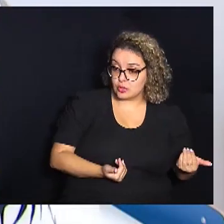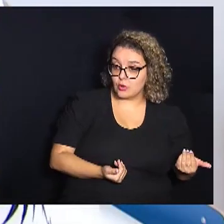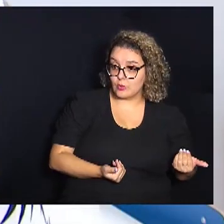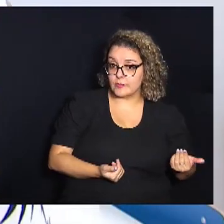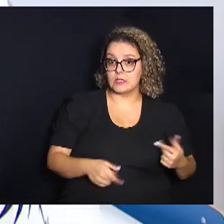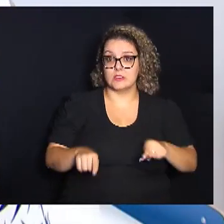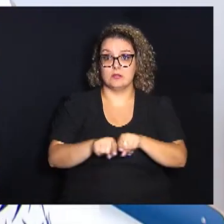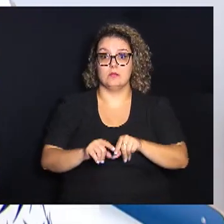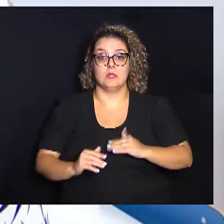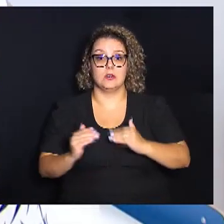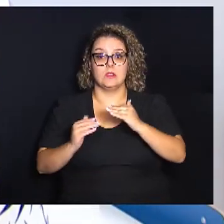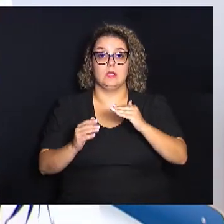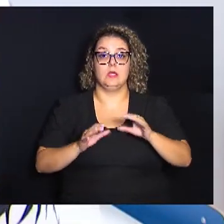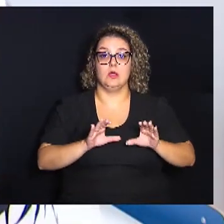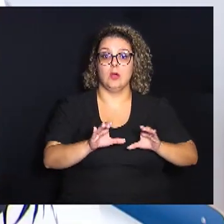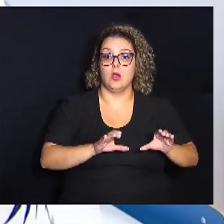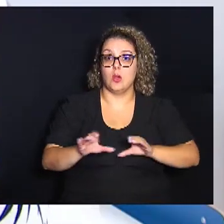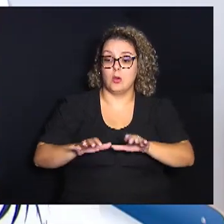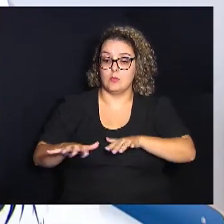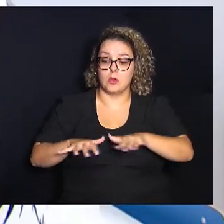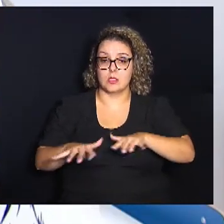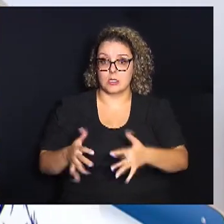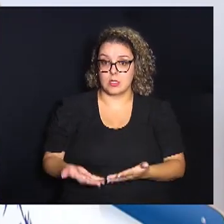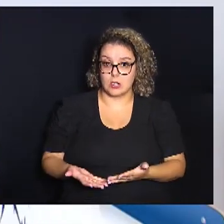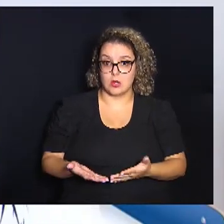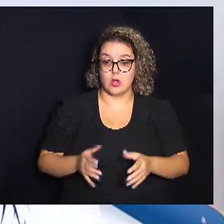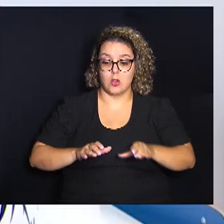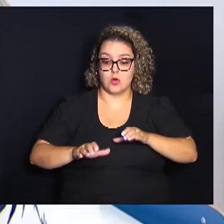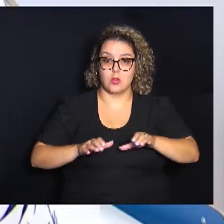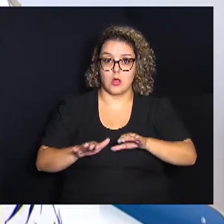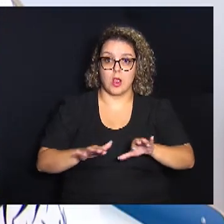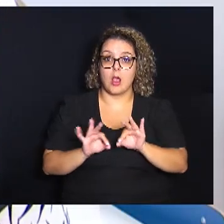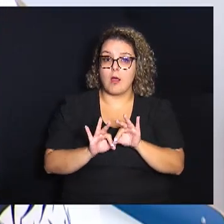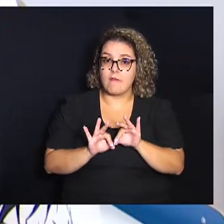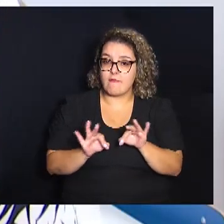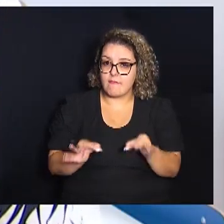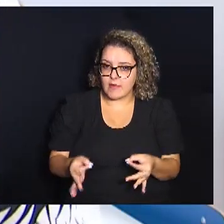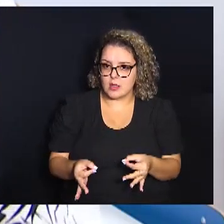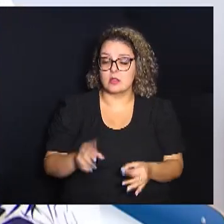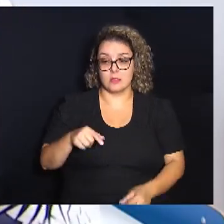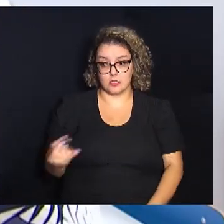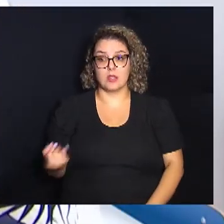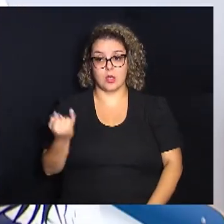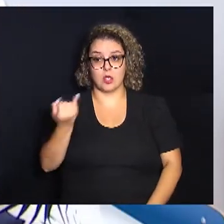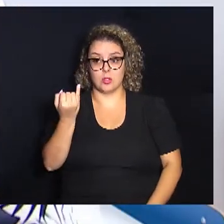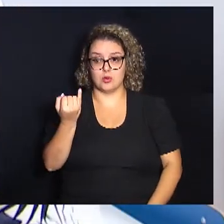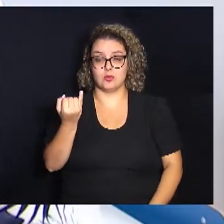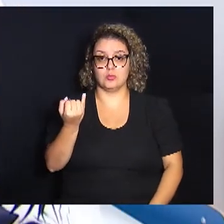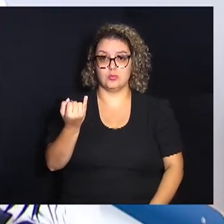também a coordenação motora, principalmente a coordenação motora fina, que é super importante